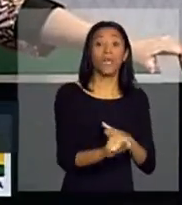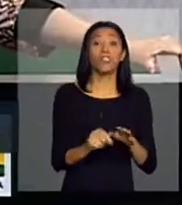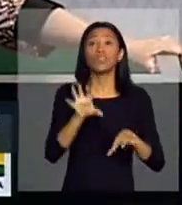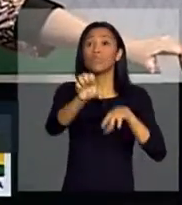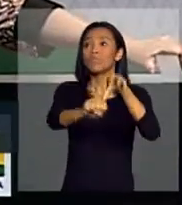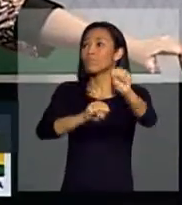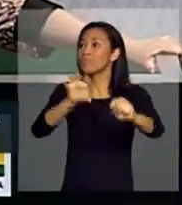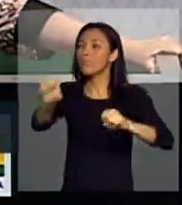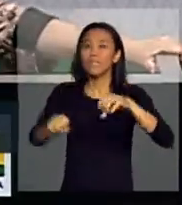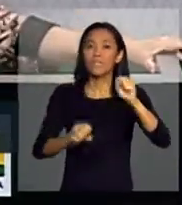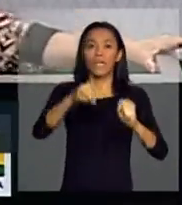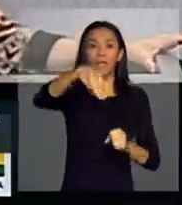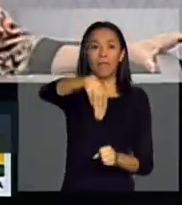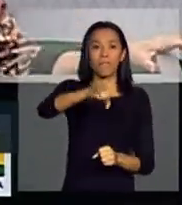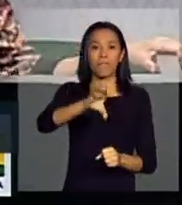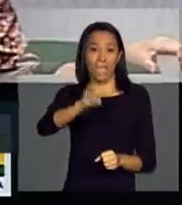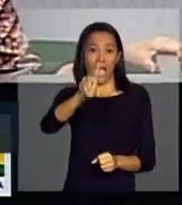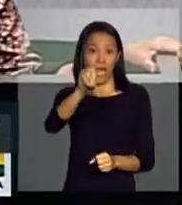internacionais